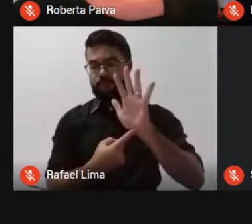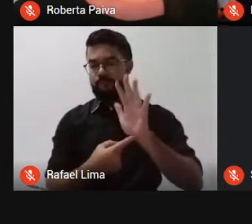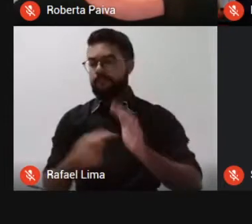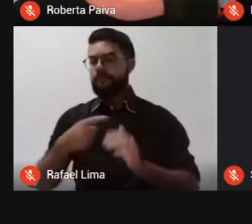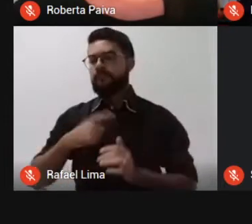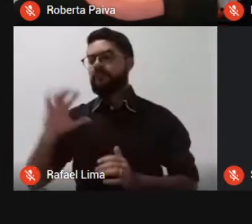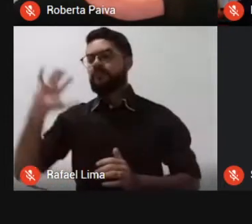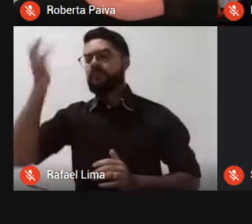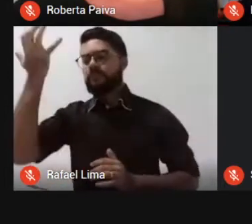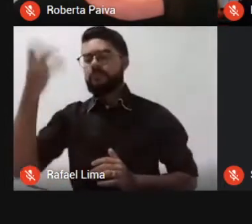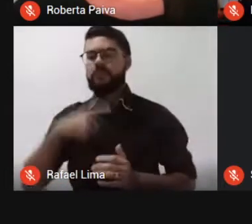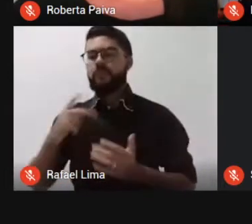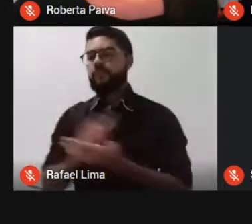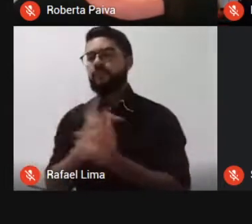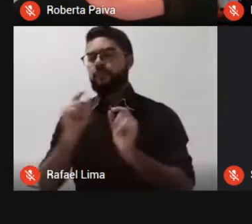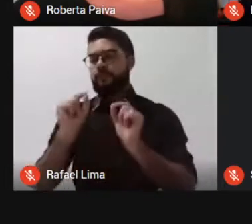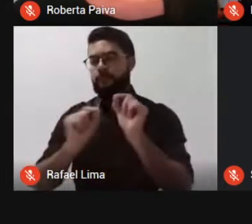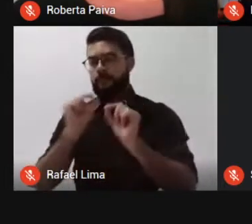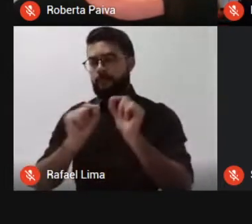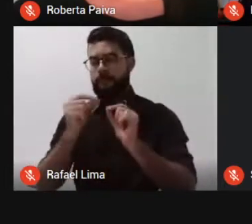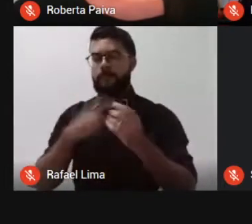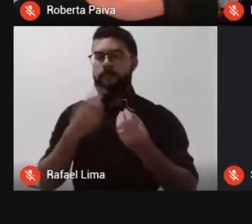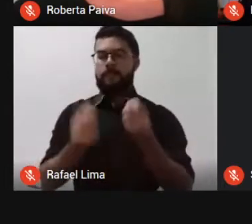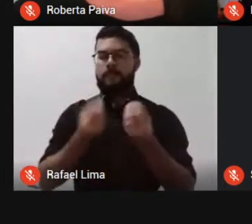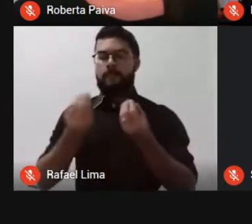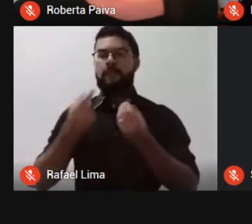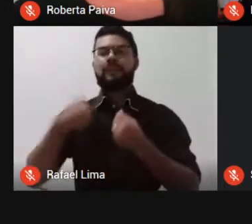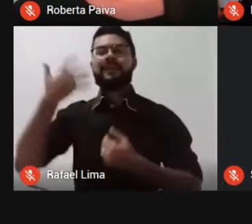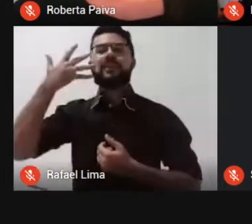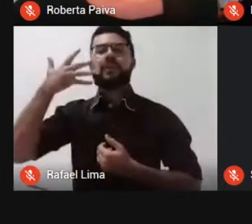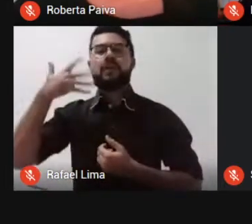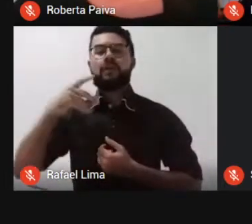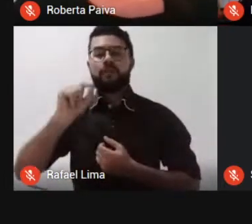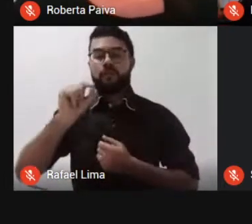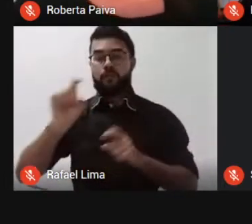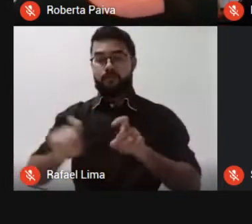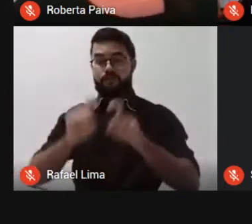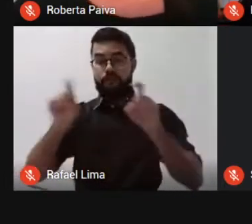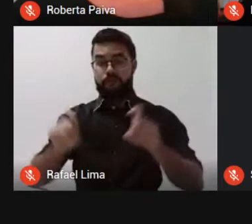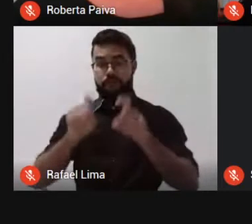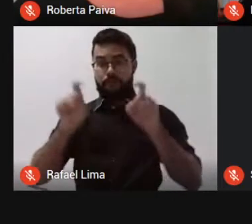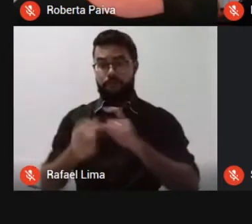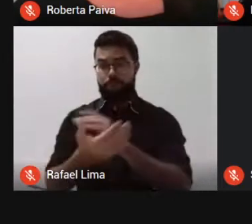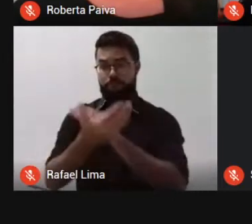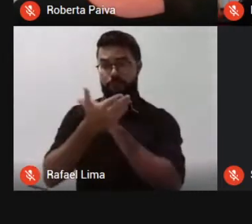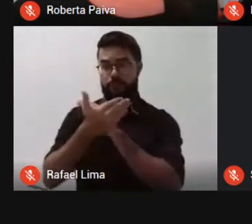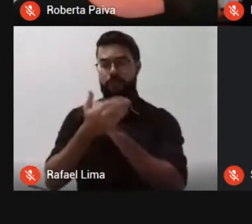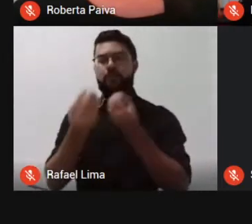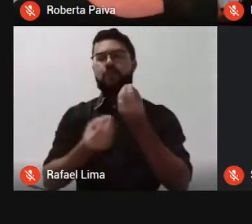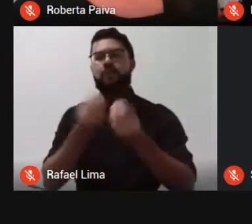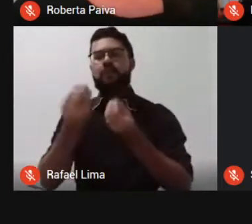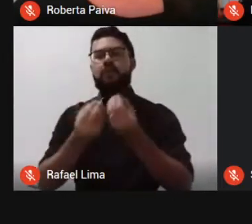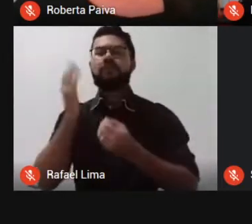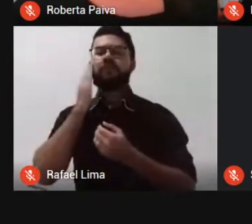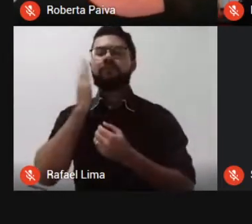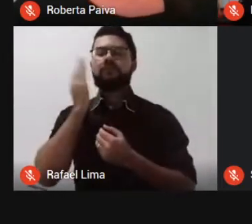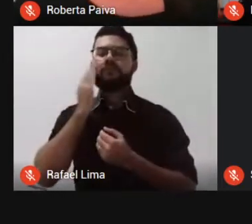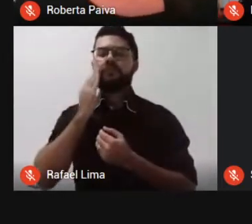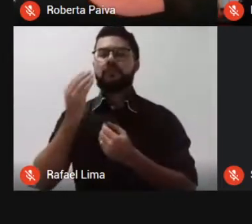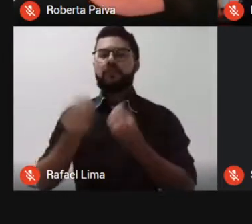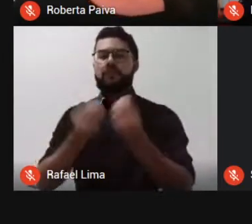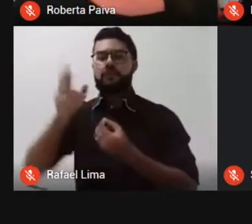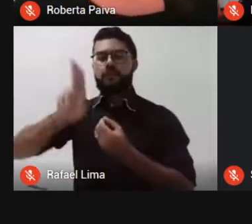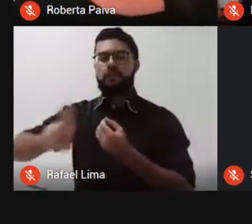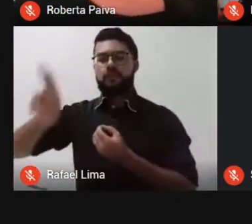chegando naturalmente com o suporte do computador para entender um mecanismo ou a forma em si através